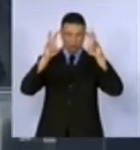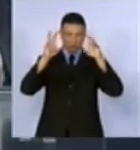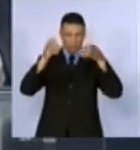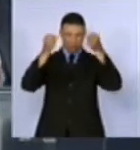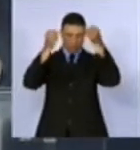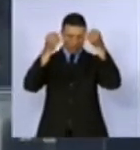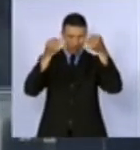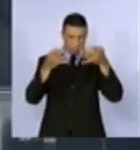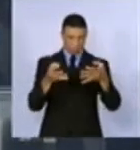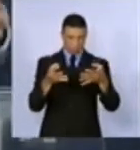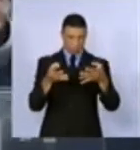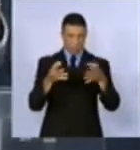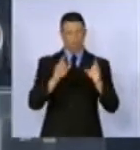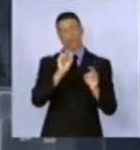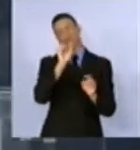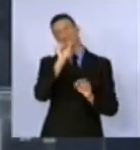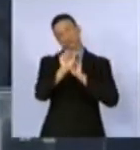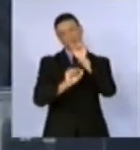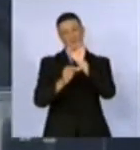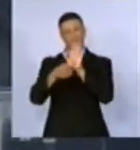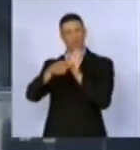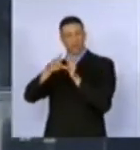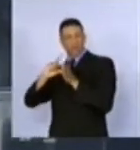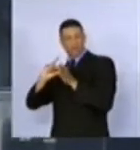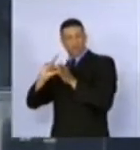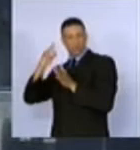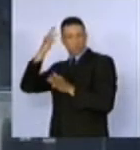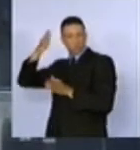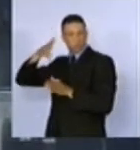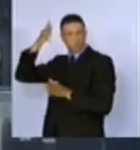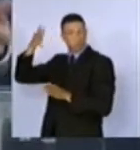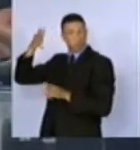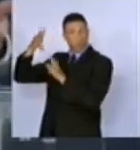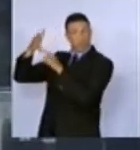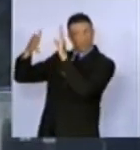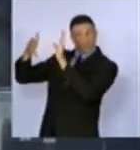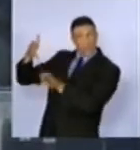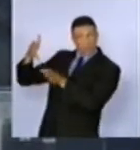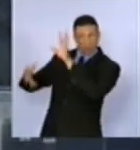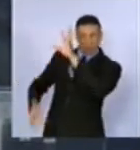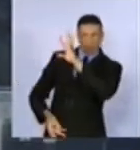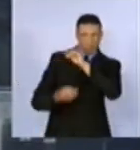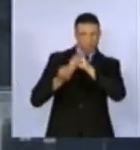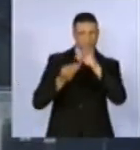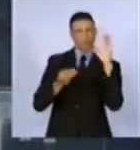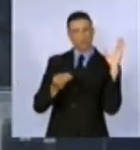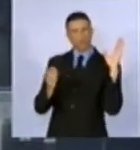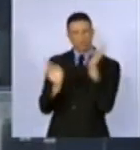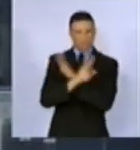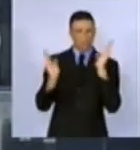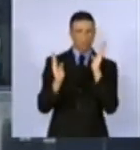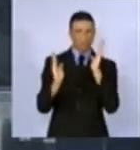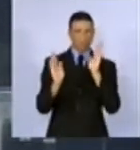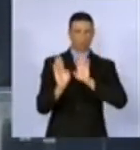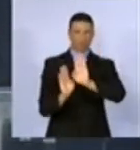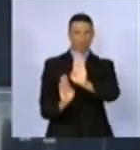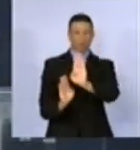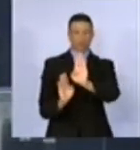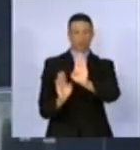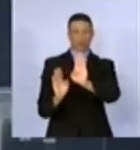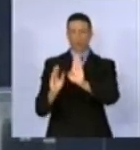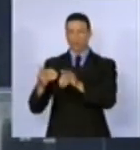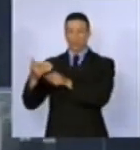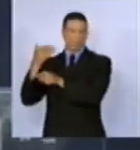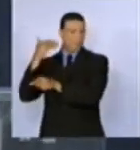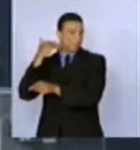abordando algumas questões que já foram destacados vou passar bem rapidamente e falar um pouco sobre como que